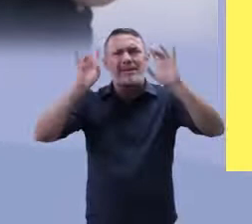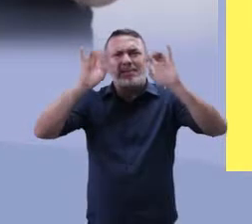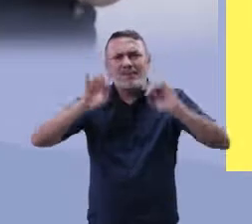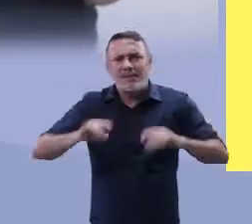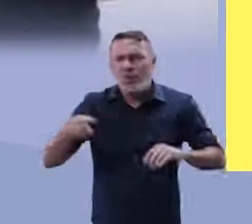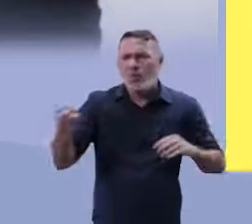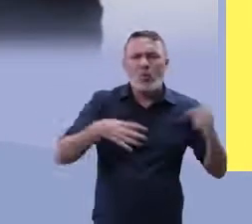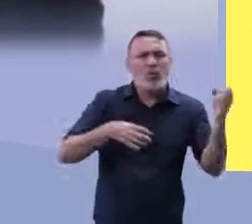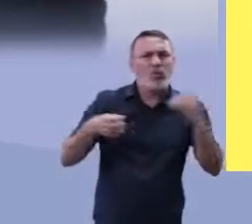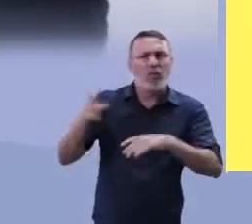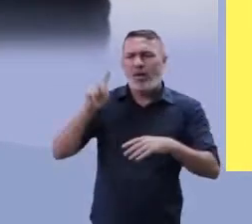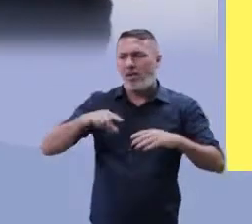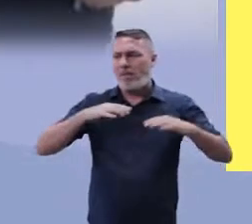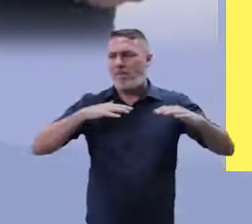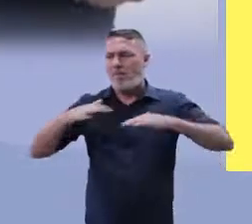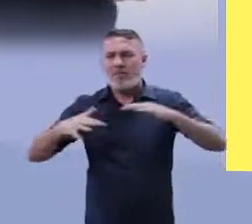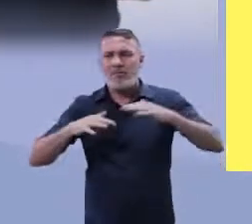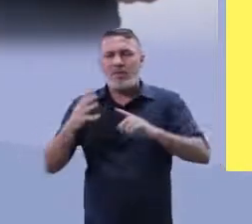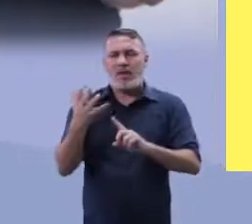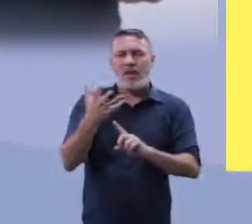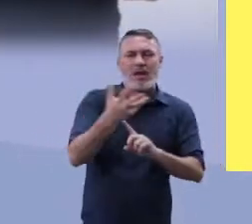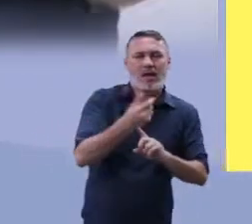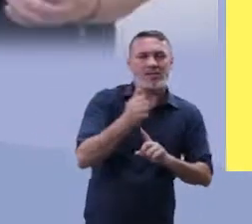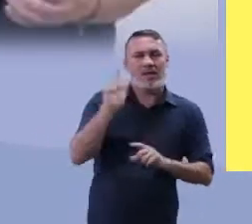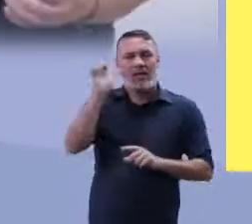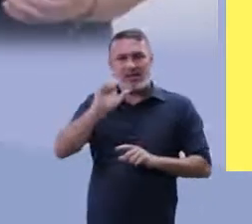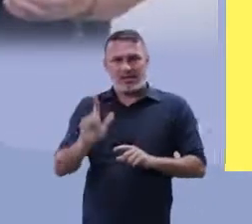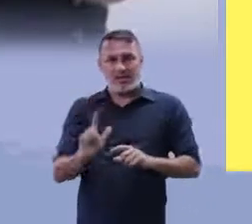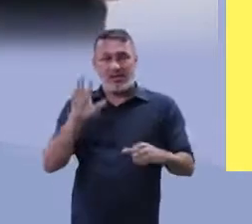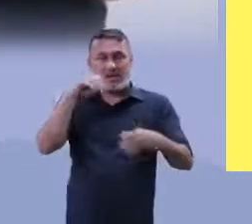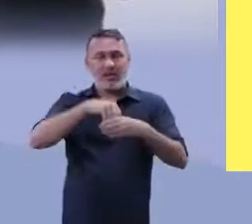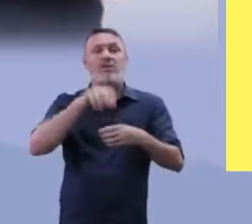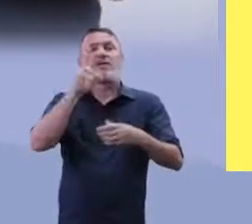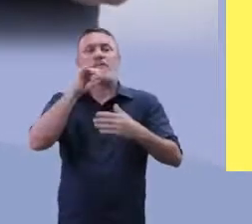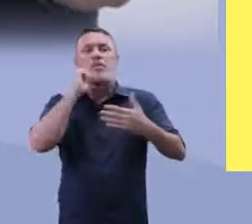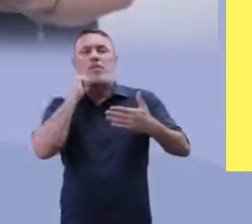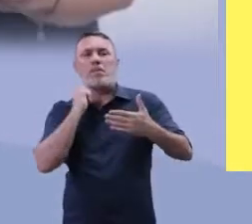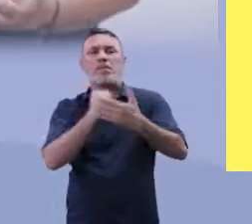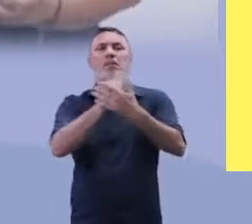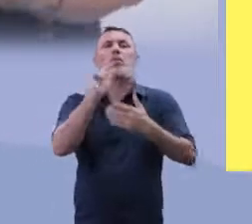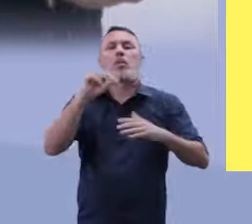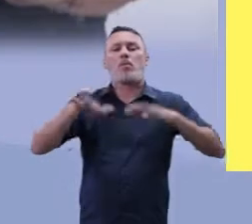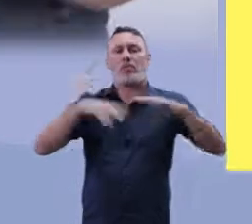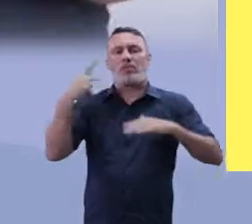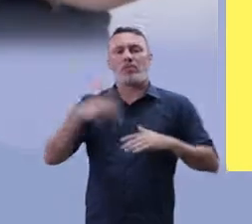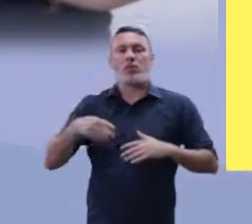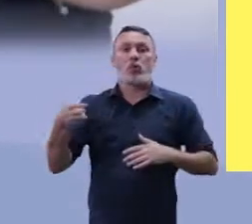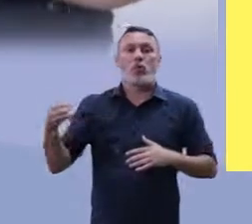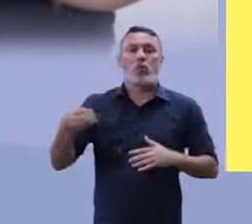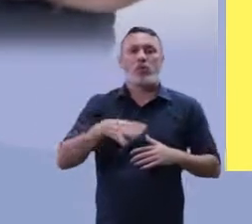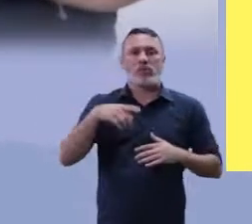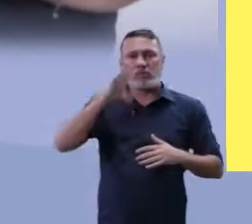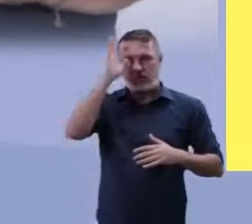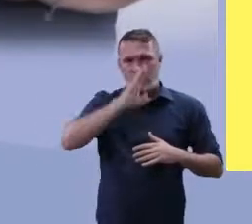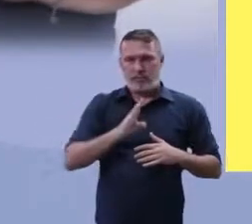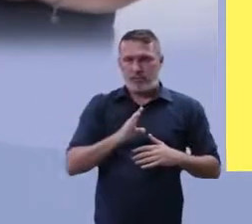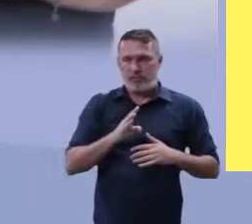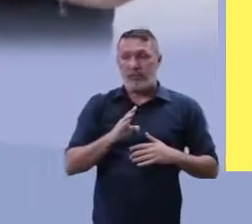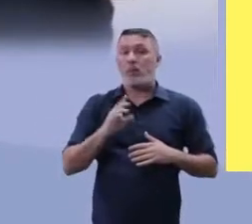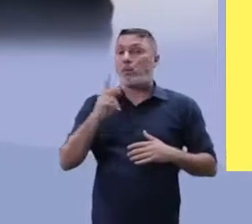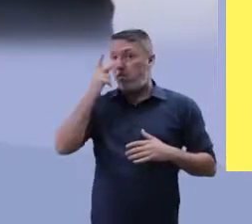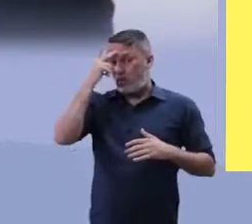programações especiais, um movimento artístico-literário que será o marco do movimento modernista no